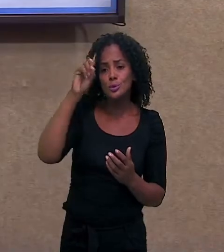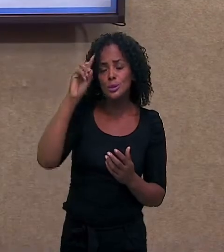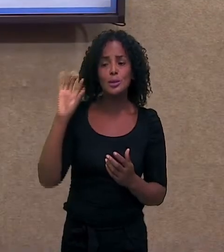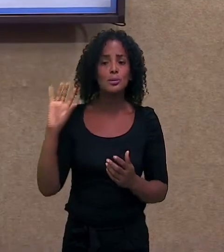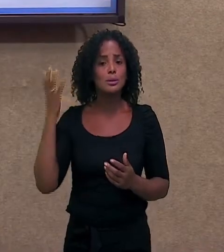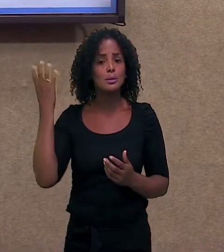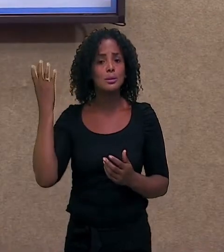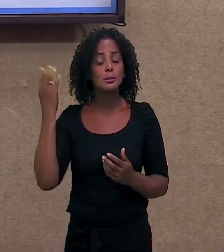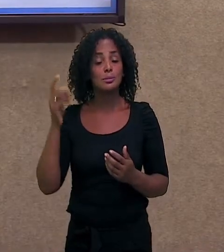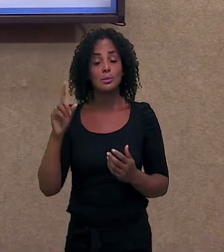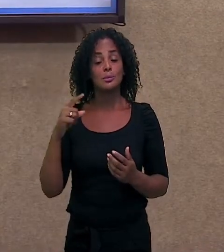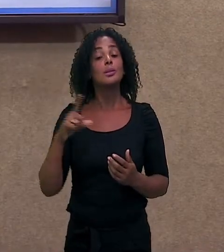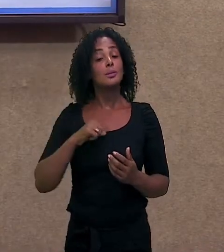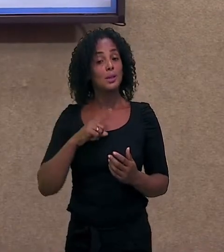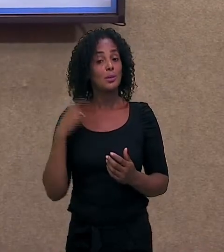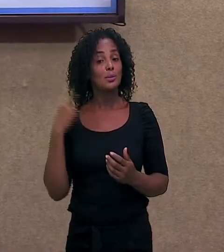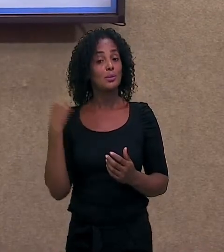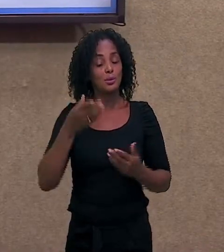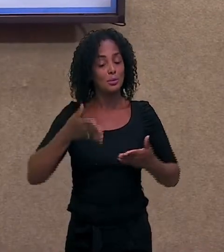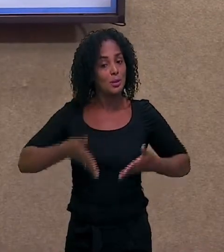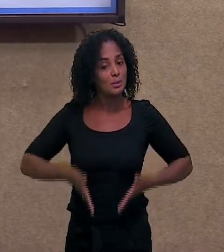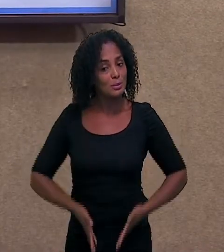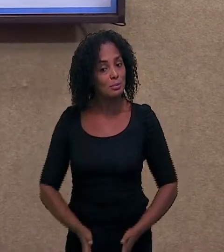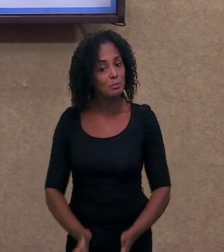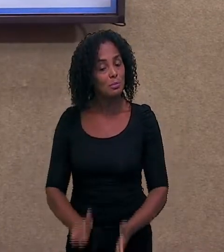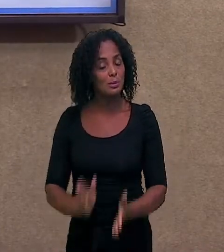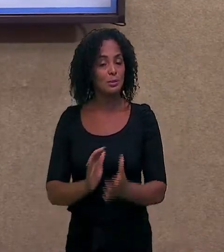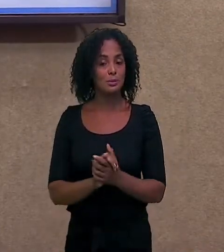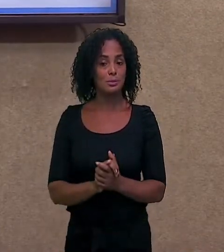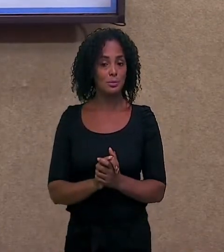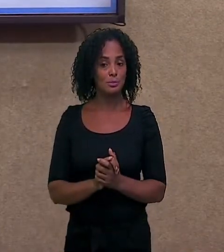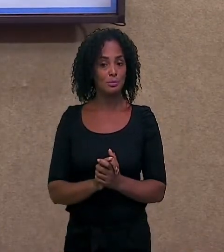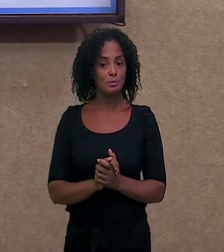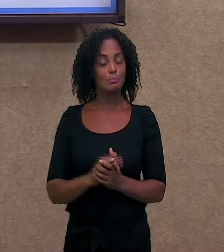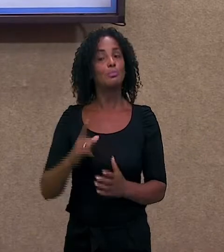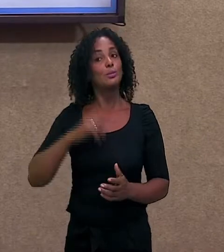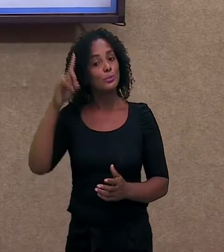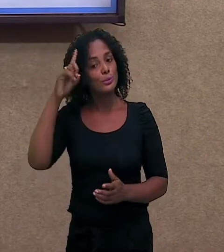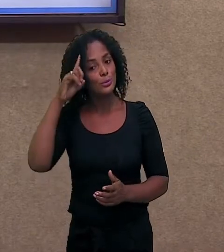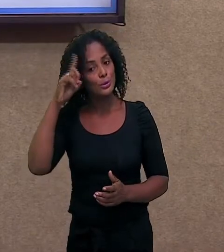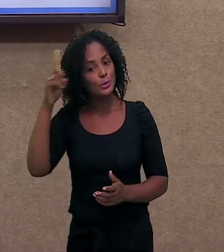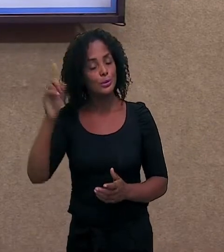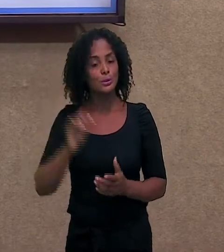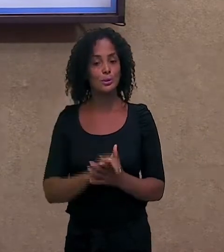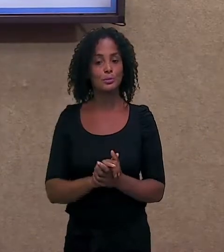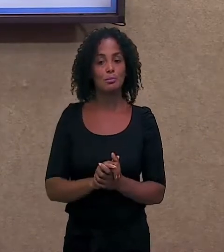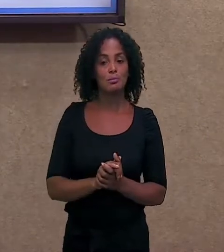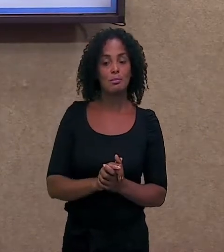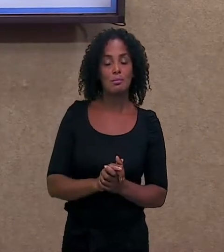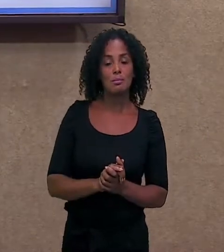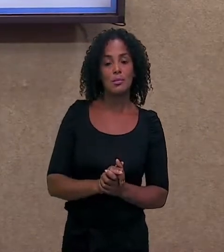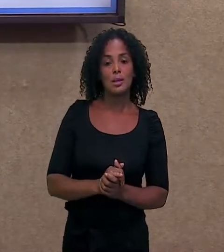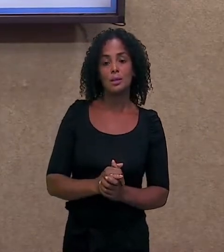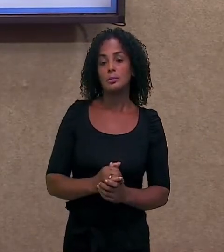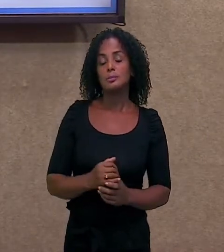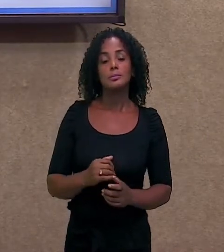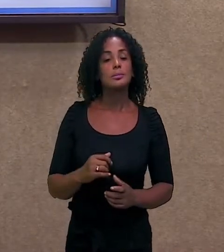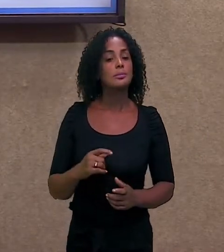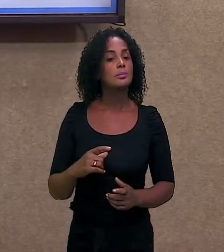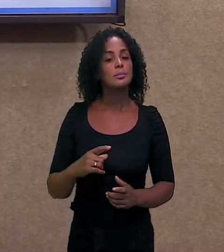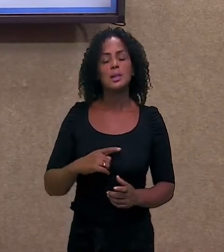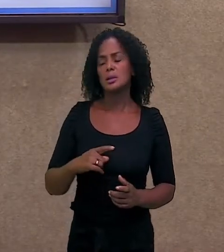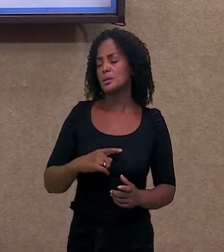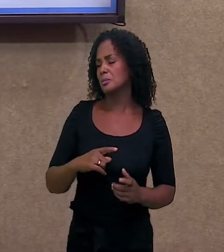nosso nascimento, é uma data, né? A gente tem os trimestres, que são formados